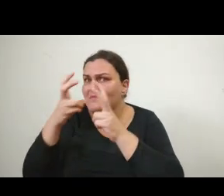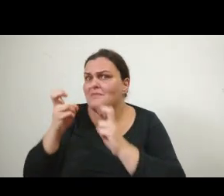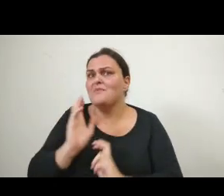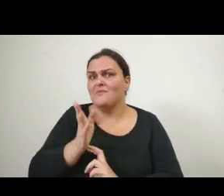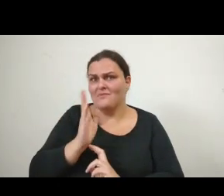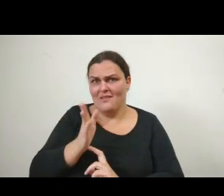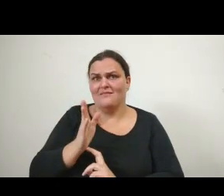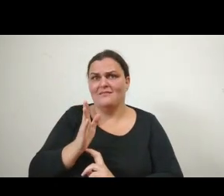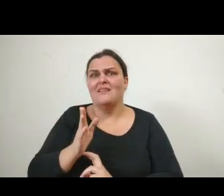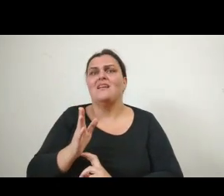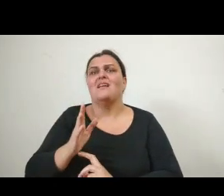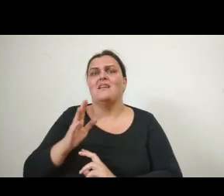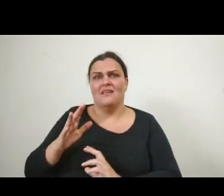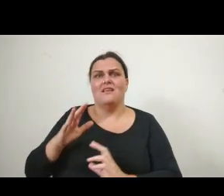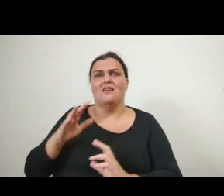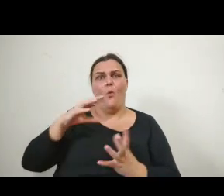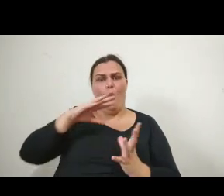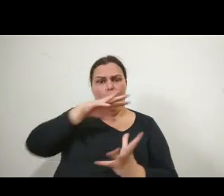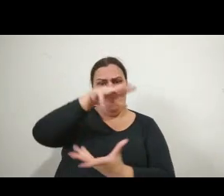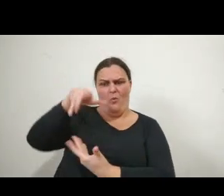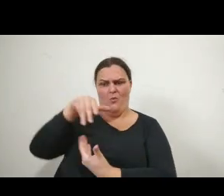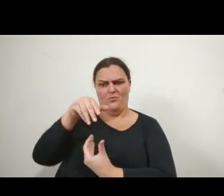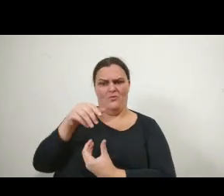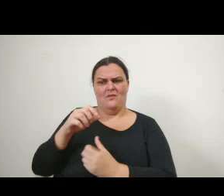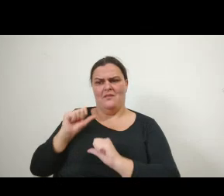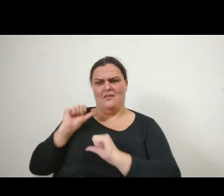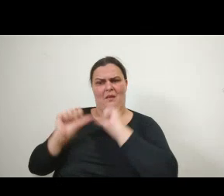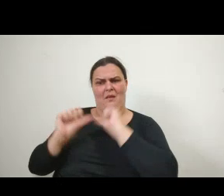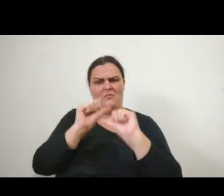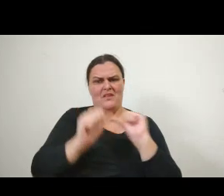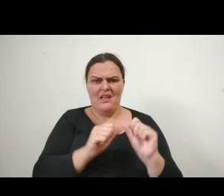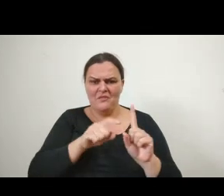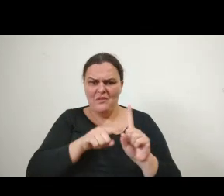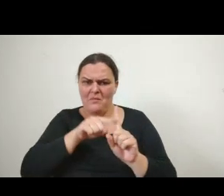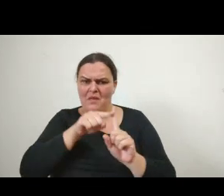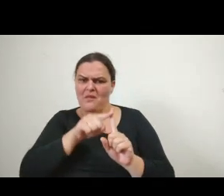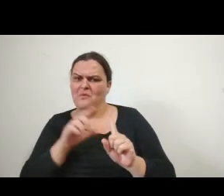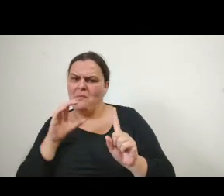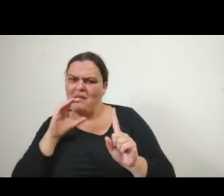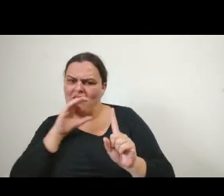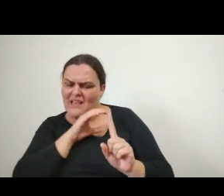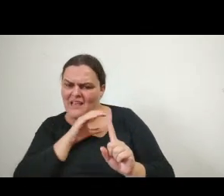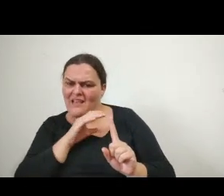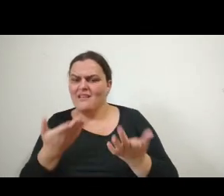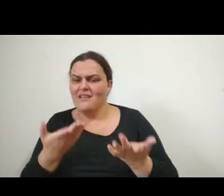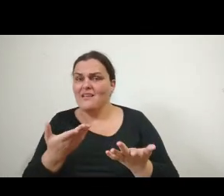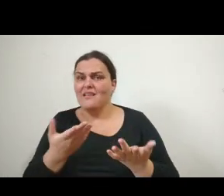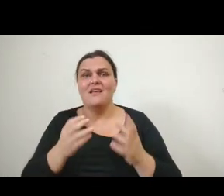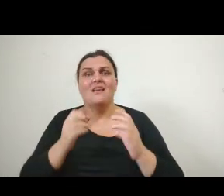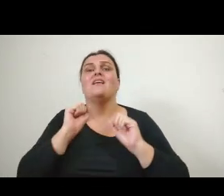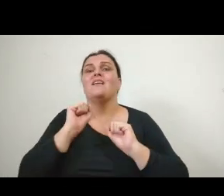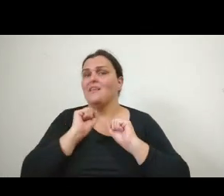né, climáticos extremos já podem ser fruto das mudanças